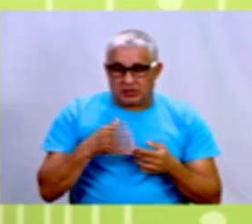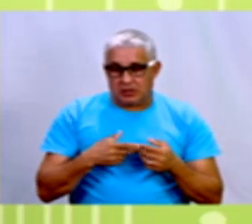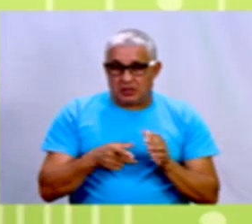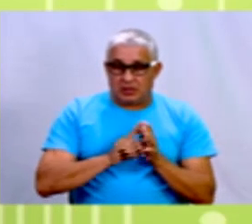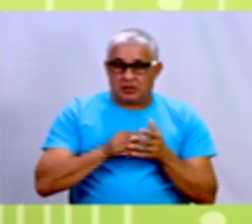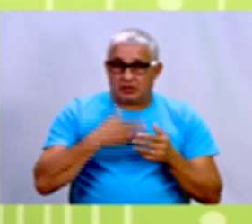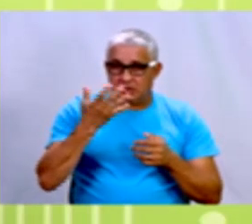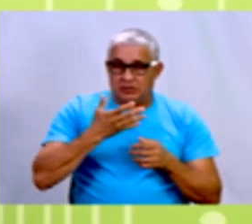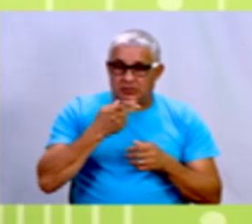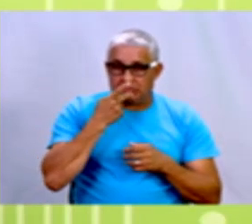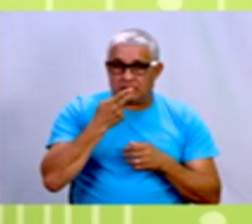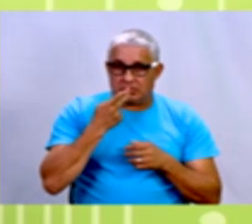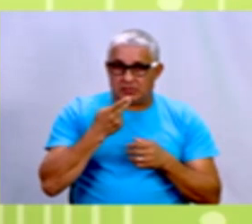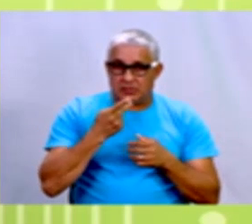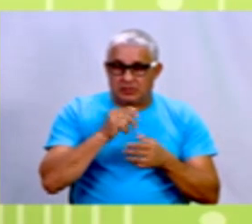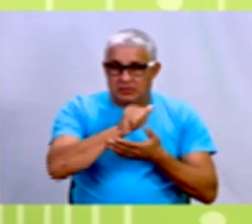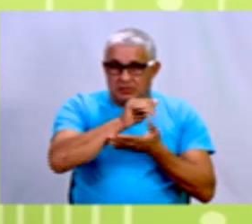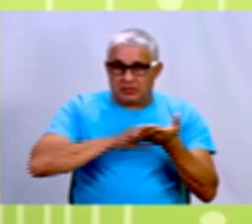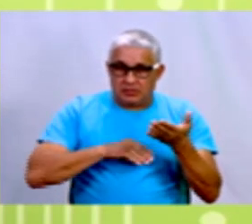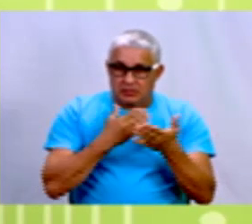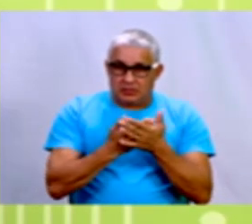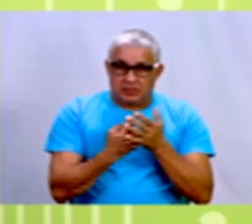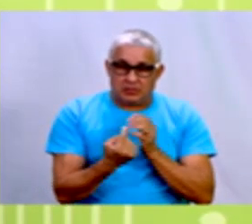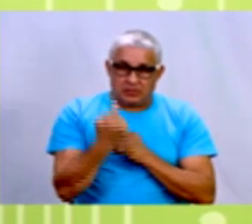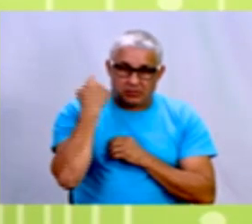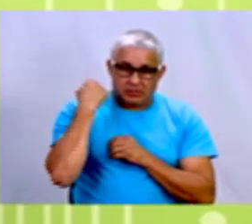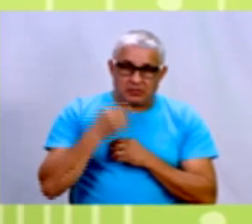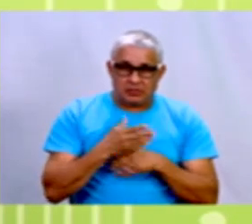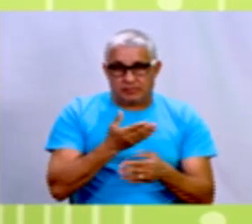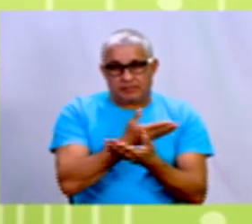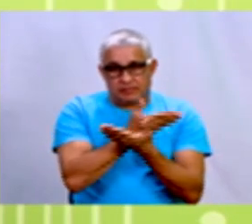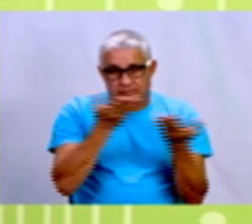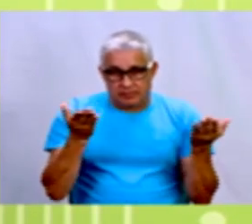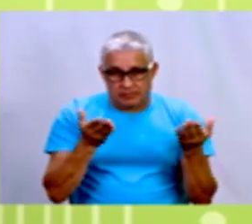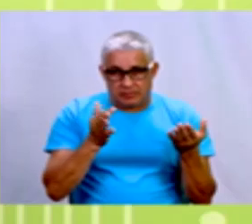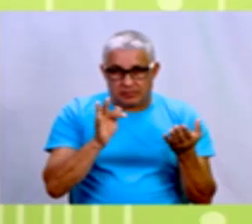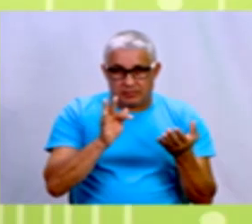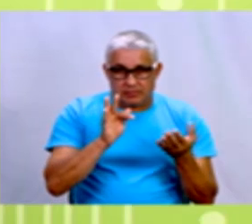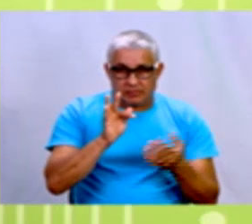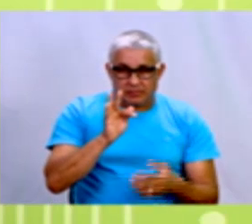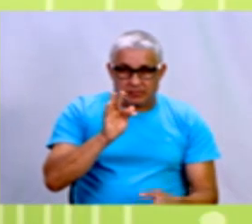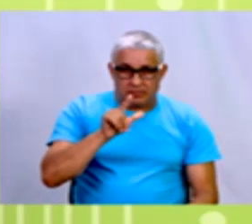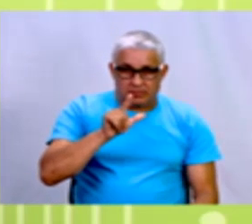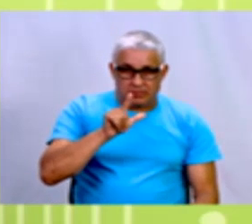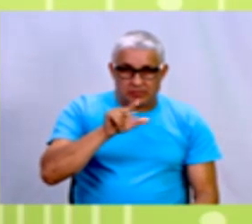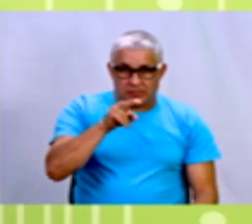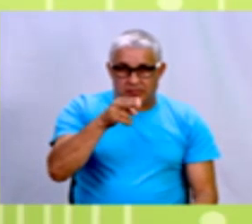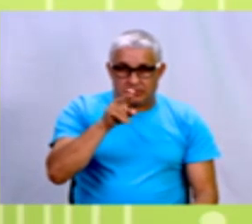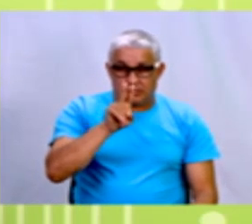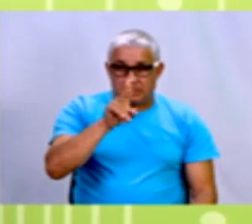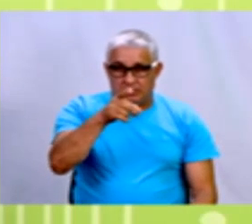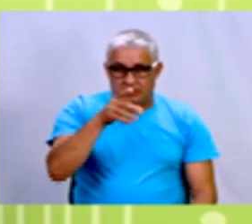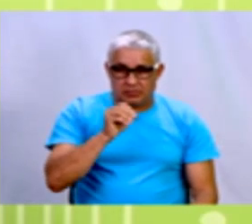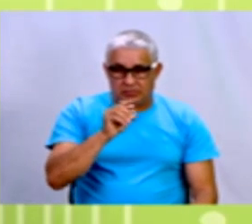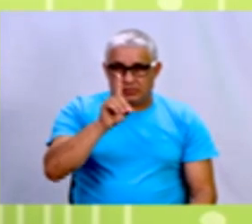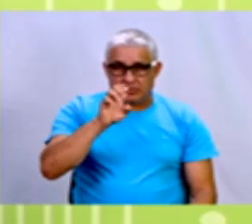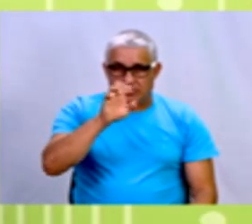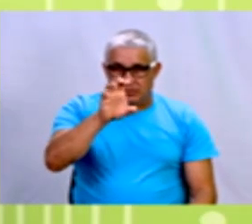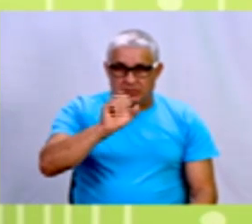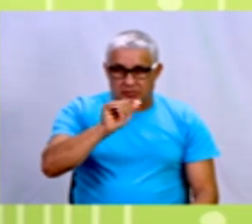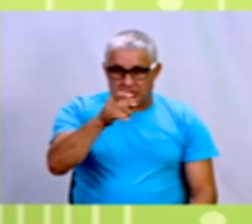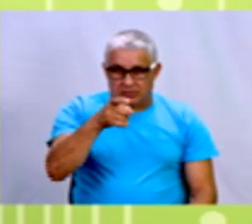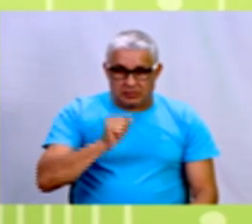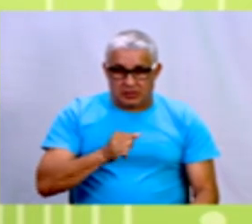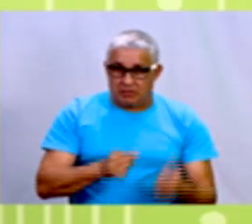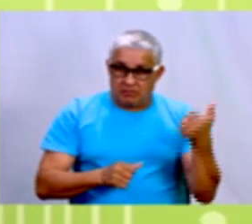aquela atividade que eu passei na aula passada para vocês a respeito do fluxo de caixa. Primeira coisa, a gente montar